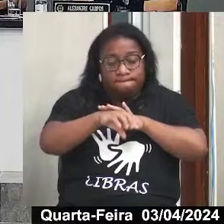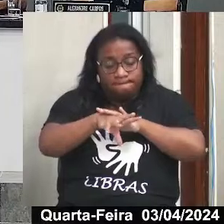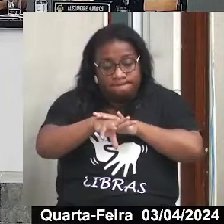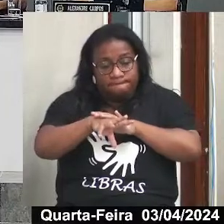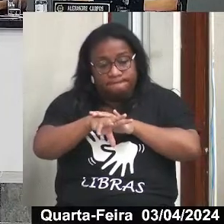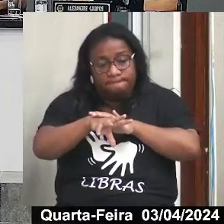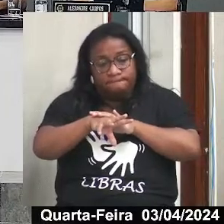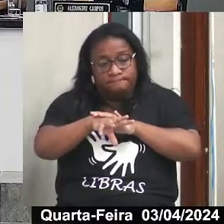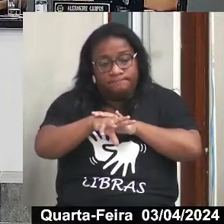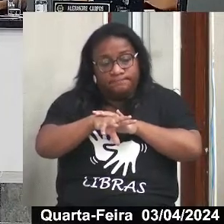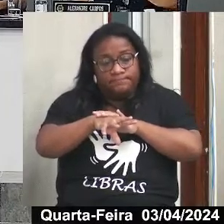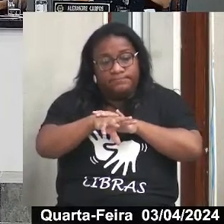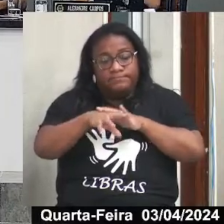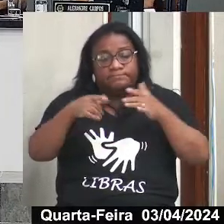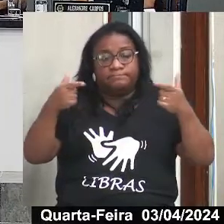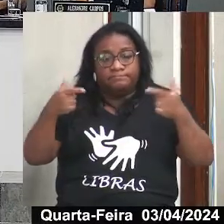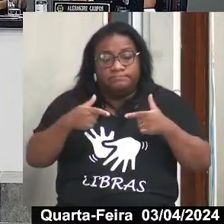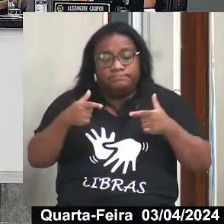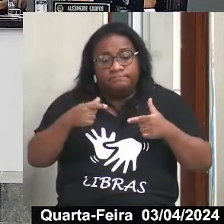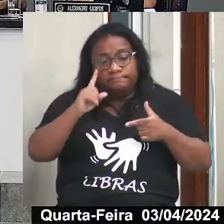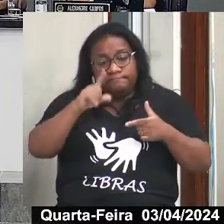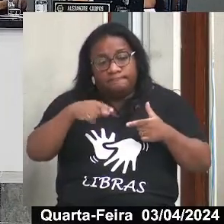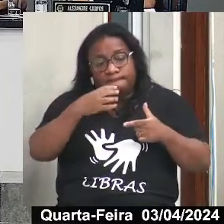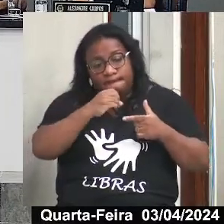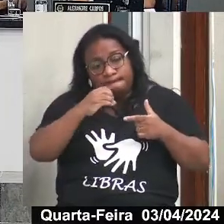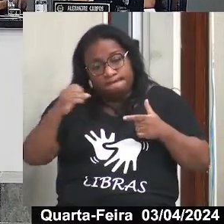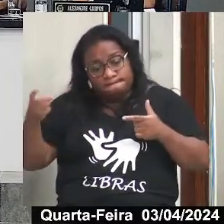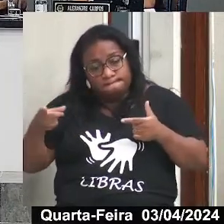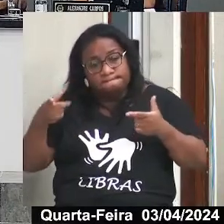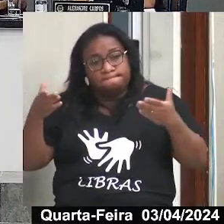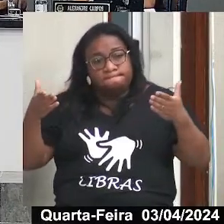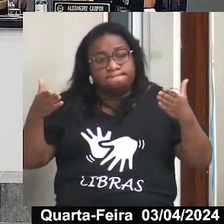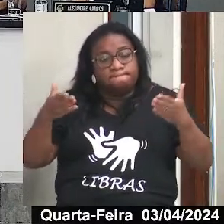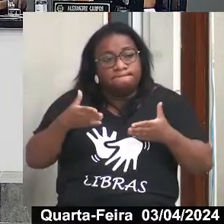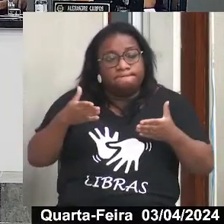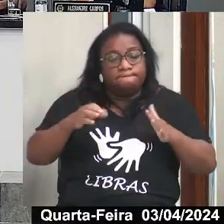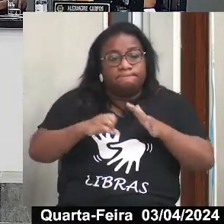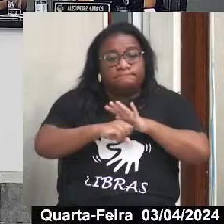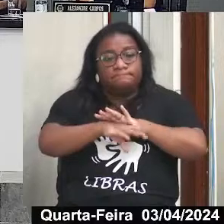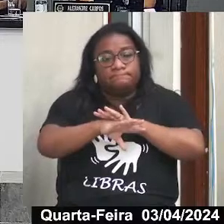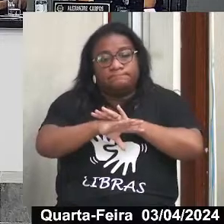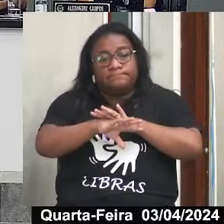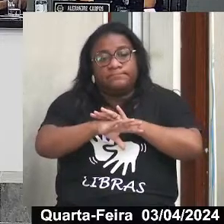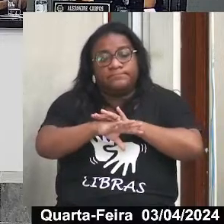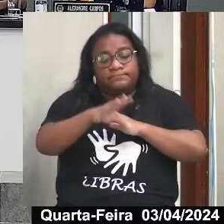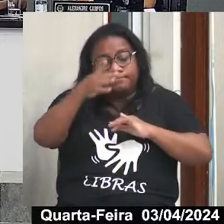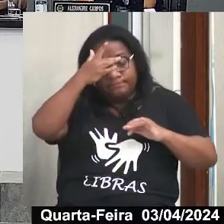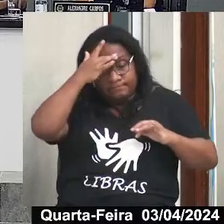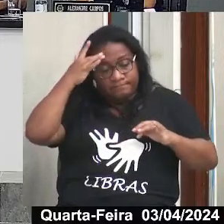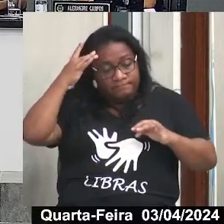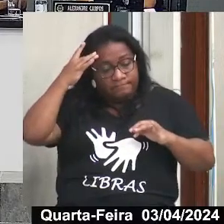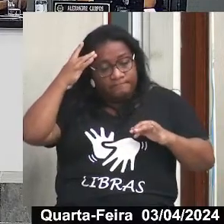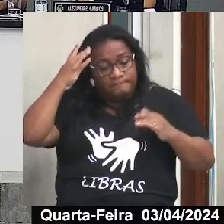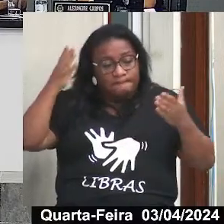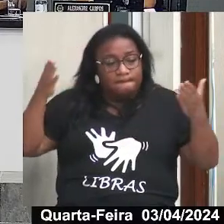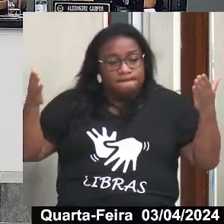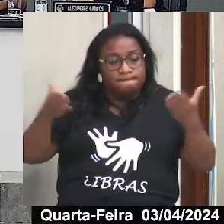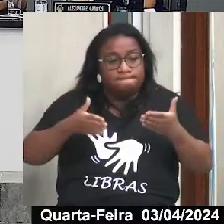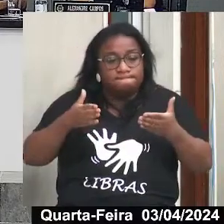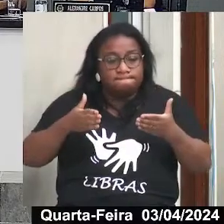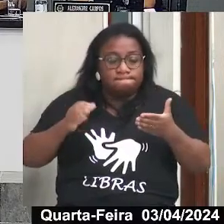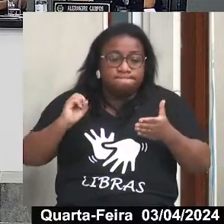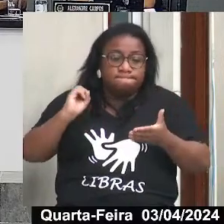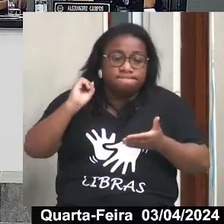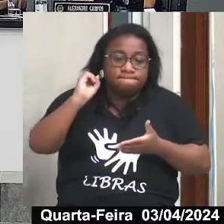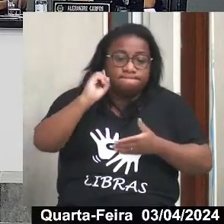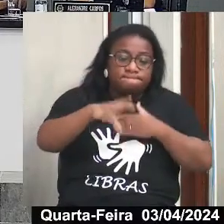contra bullying. Indicação 85/24. Indica ao chefe de poder municipal que notifique as pessoas que possuem terrenos vazios na